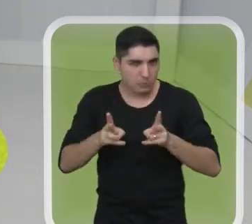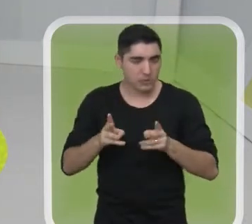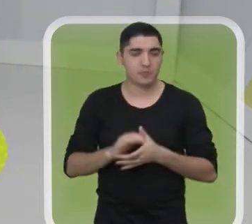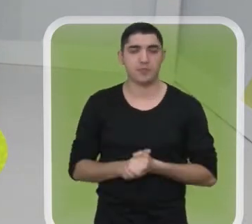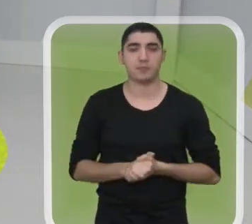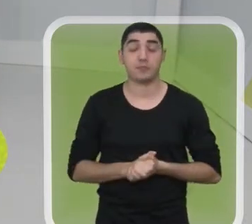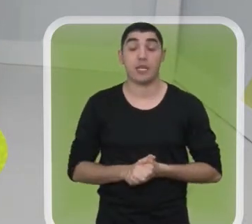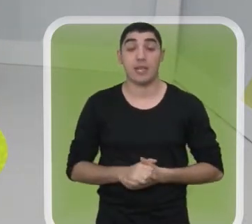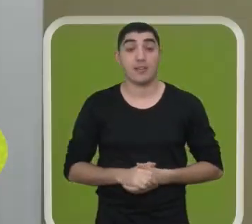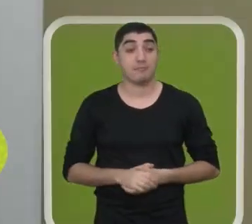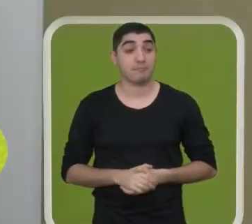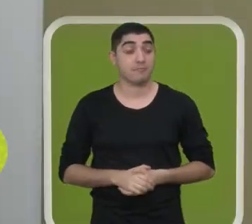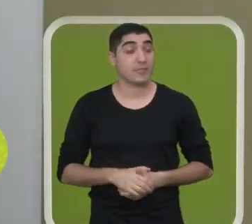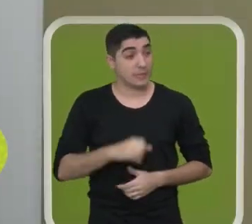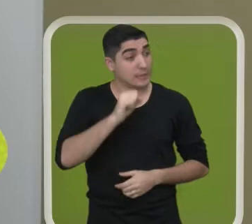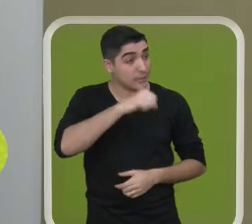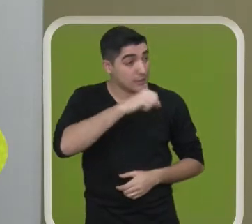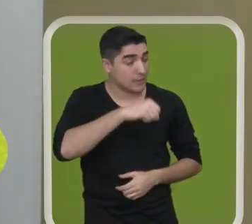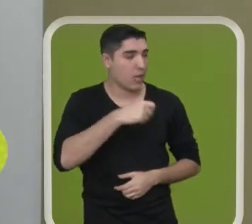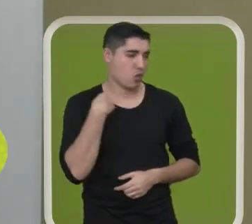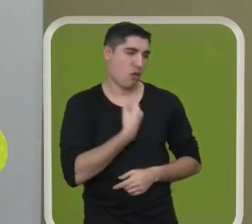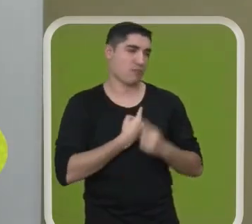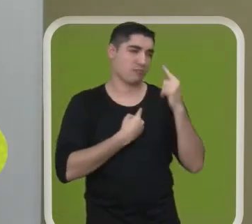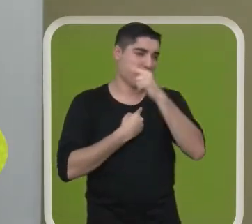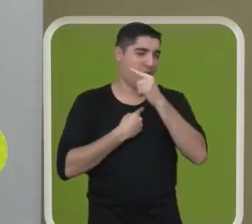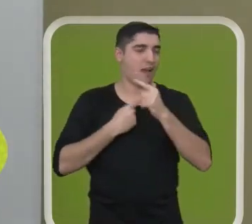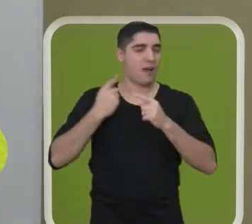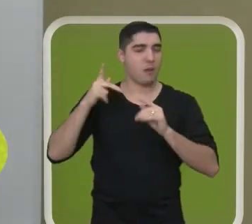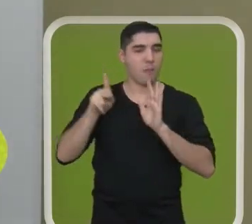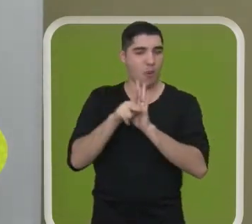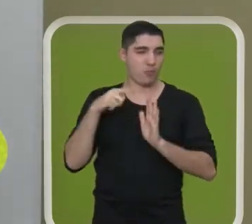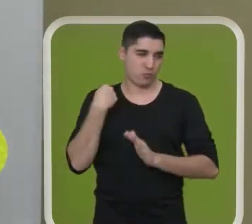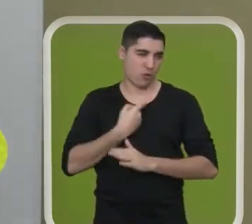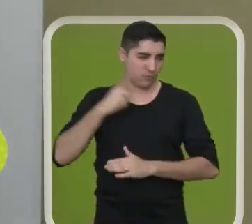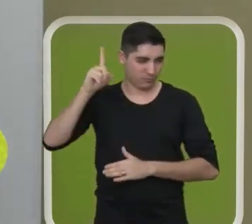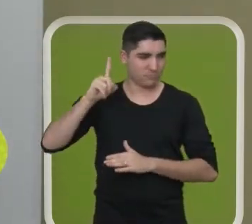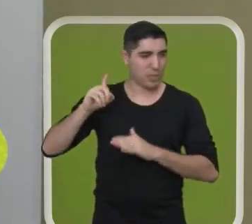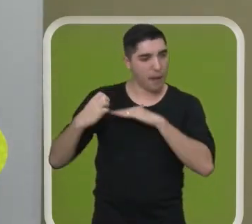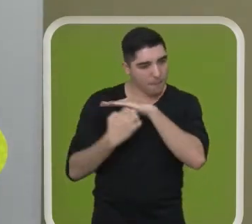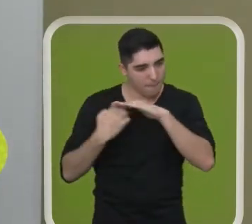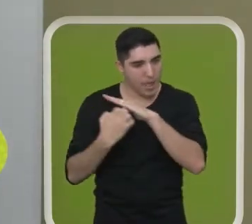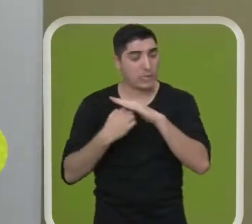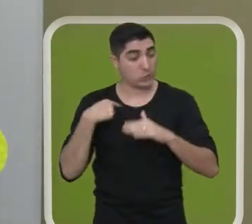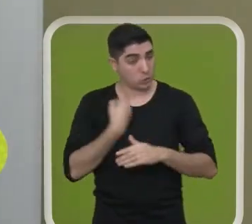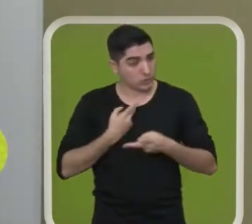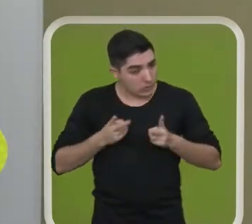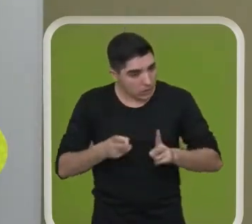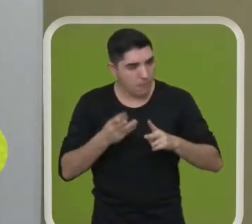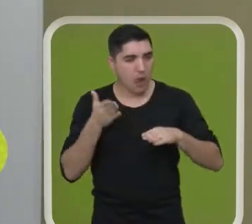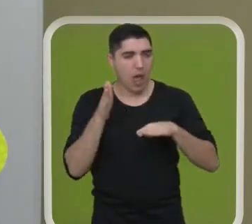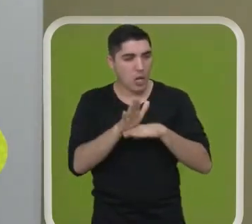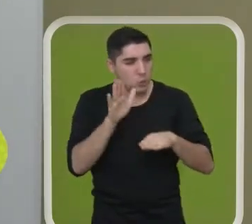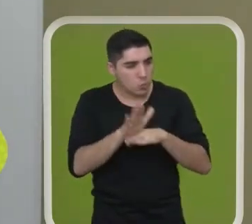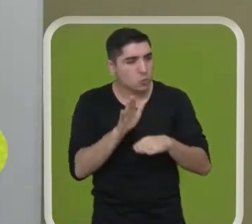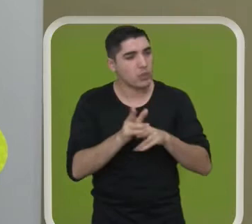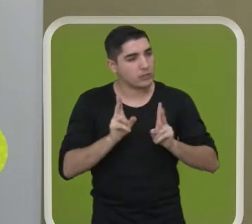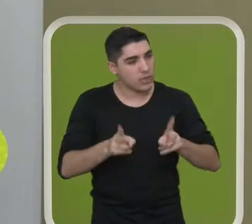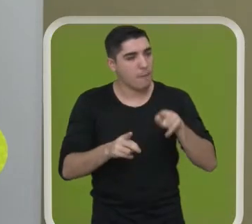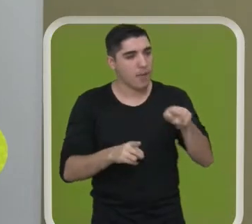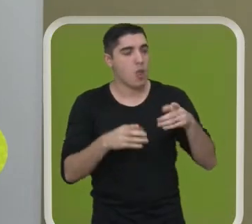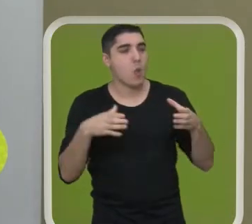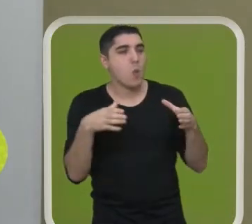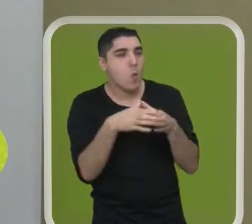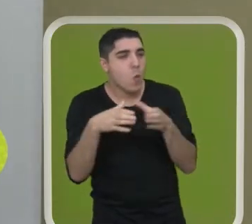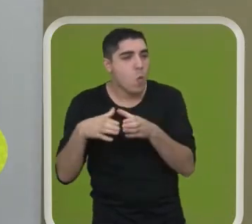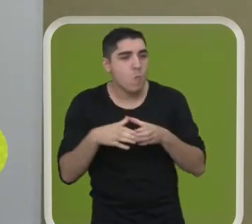gente no escritório lá, né, na iniciativa privada, nós ajudamos bastante aquele grupo de pessoas que tentou